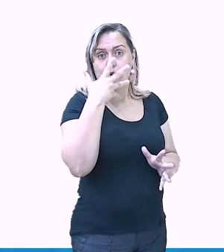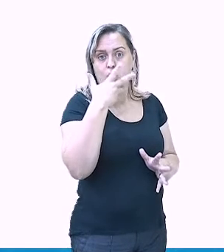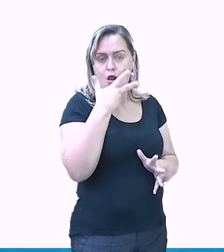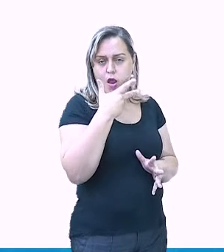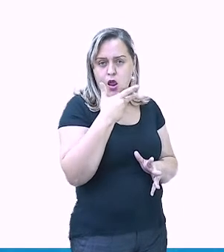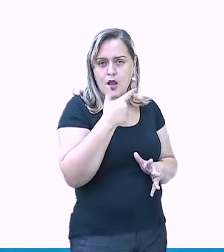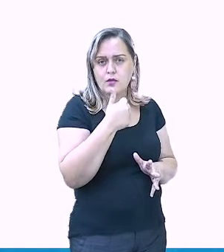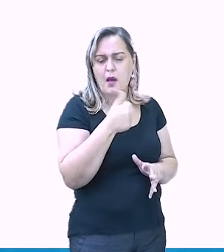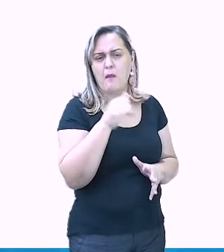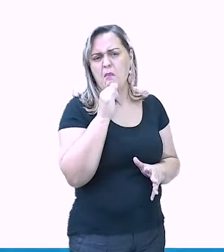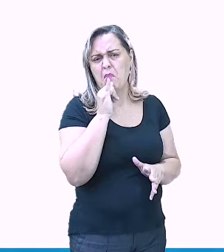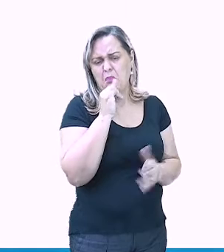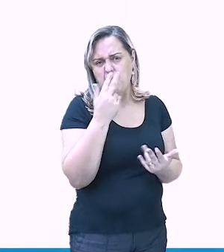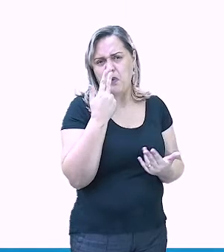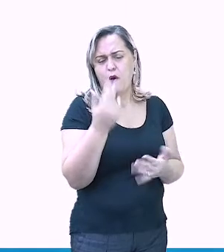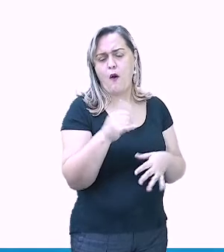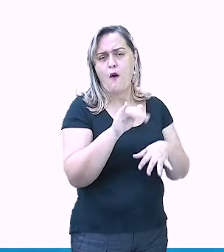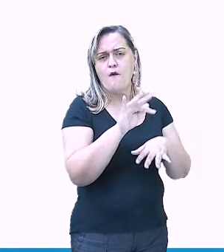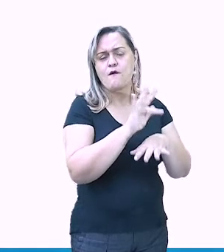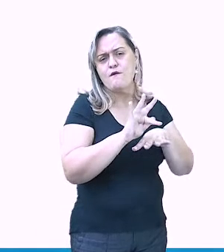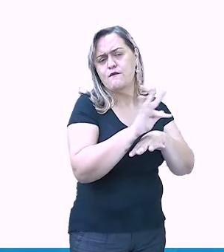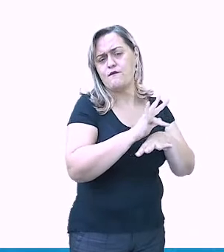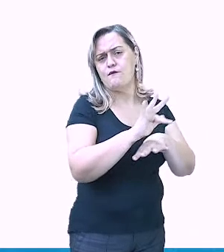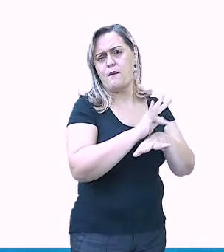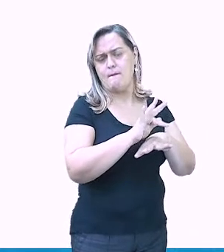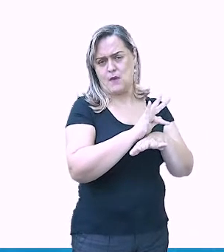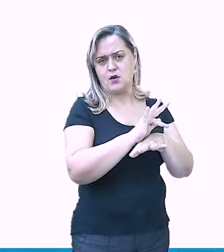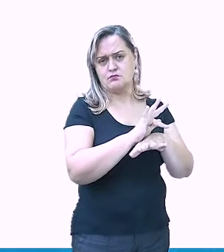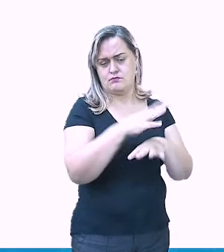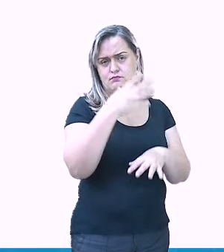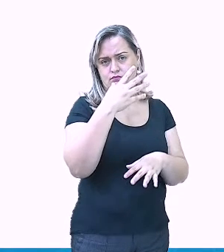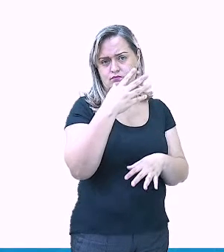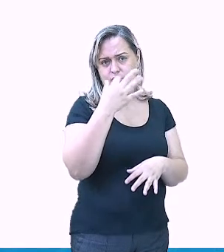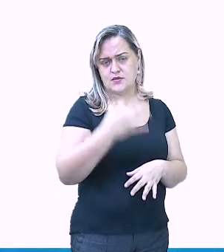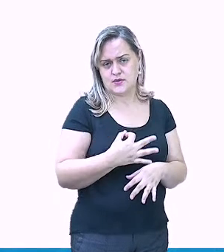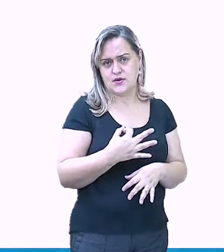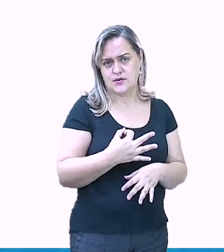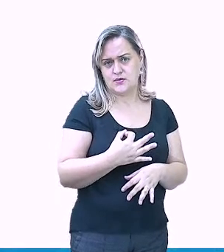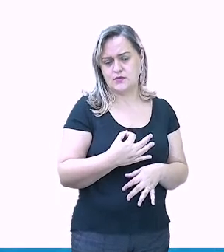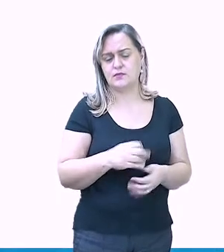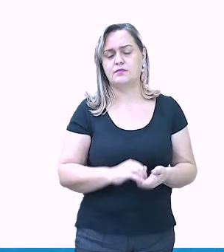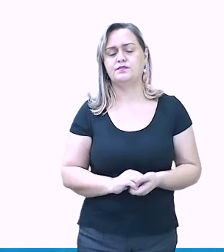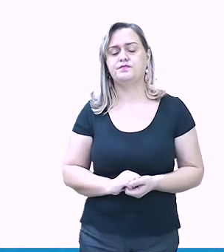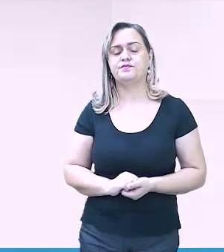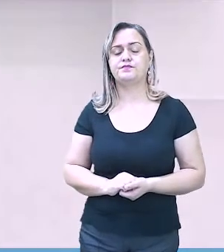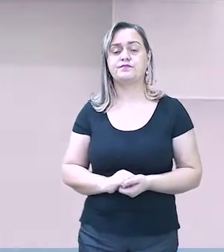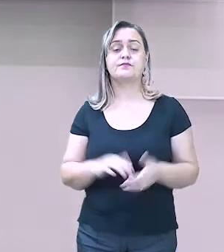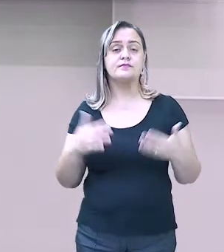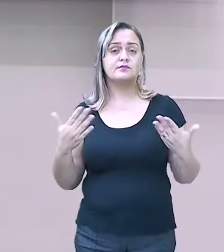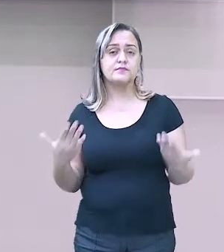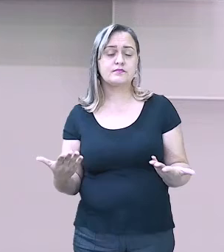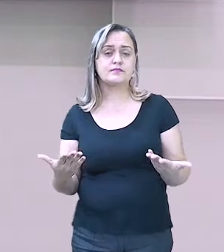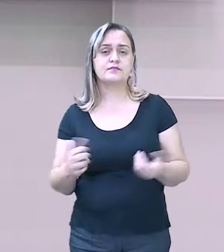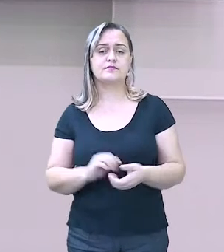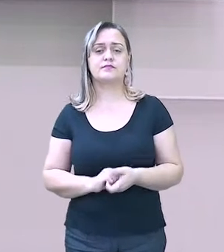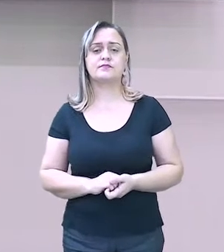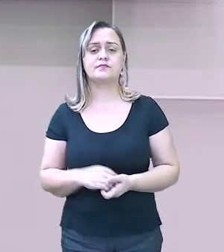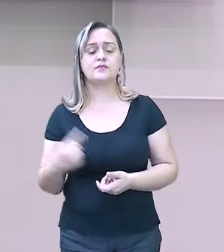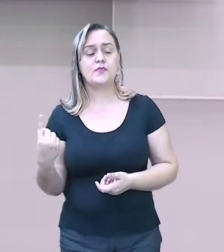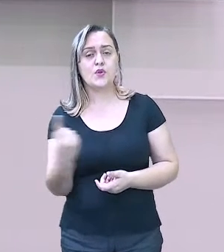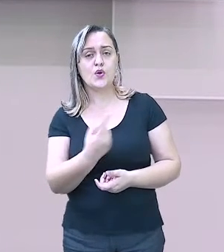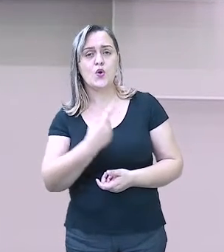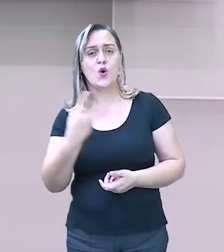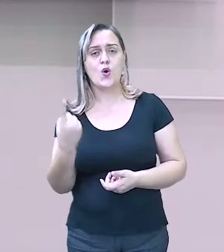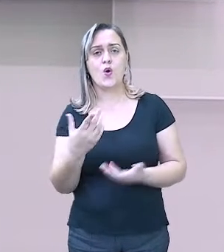Essa linguagem cheia de beleza. Perceberam, então? Pois é. E assim a gente termina